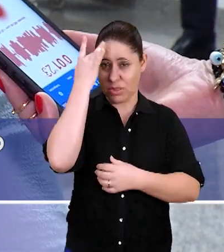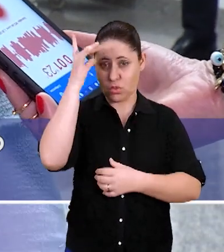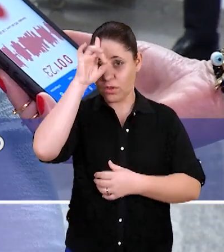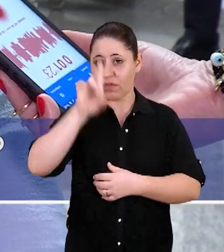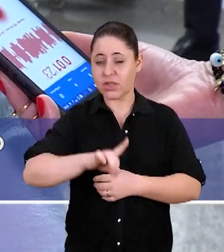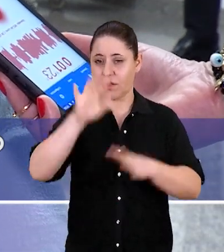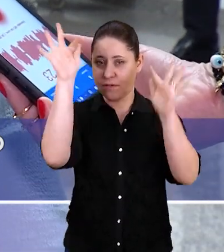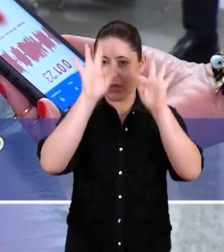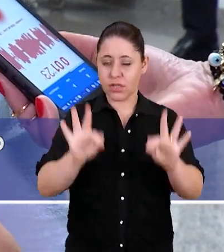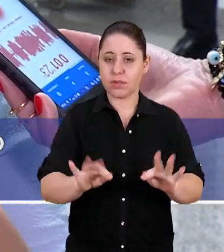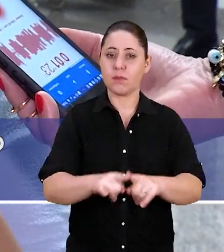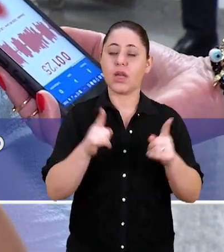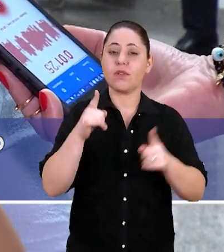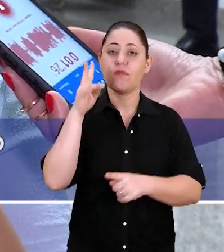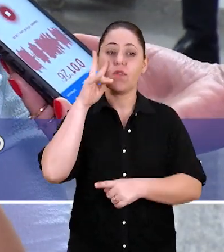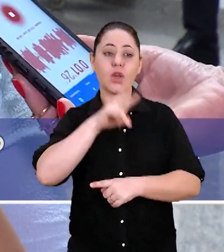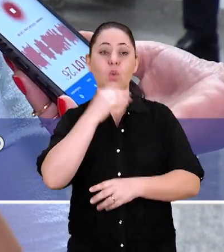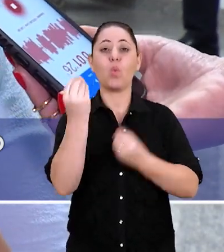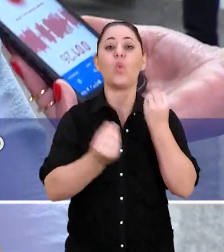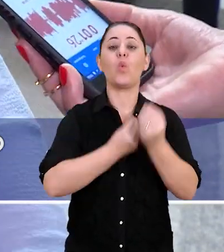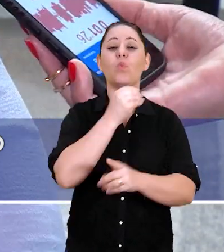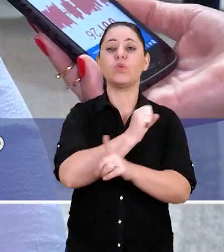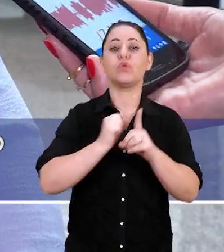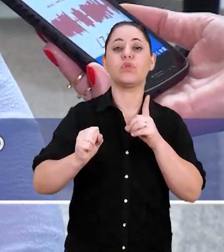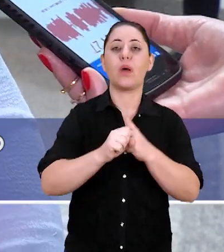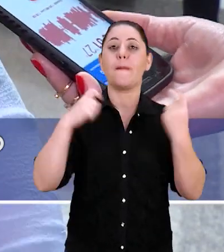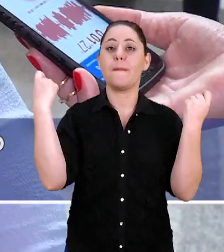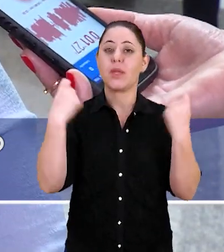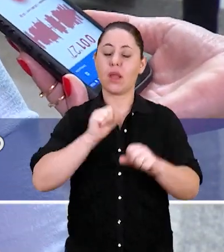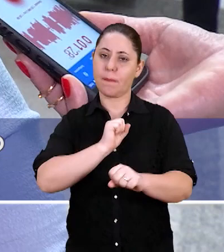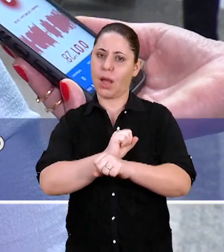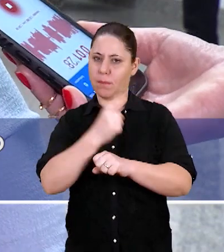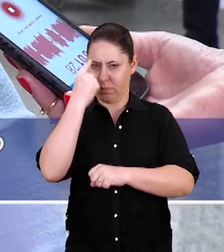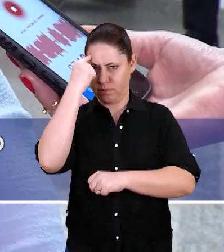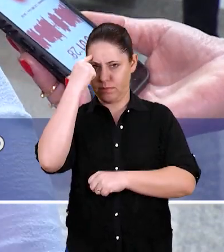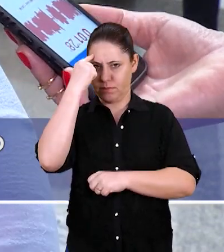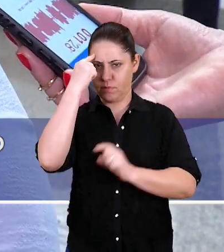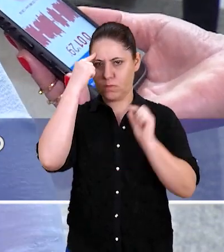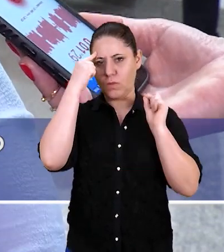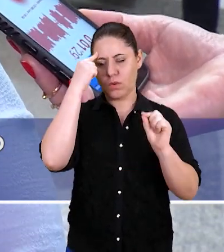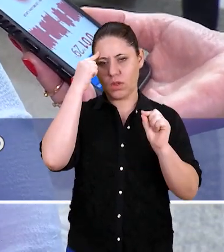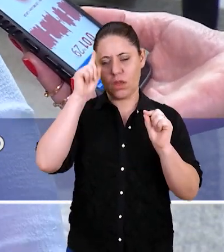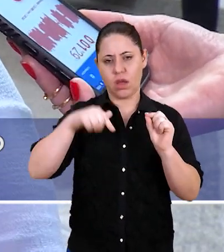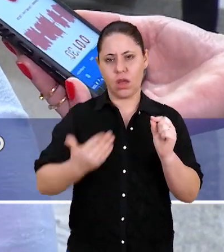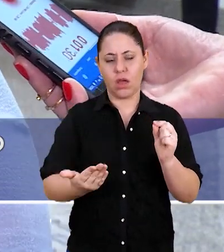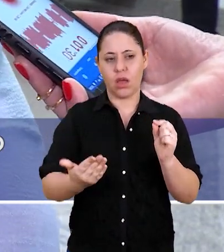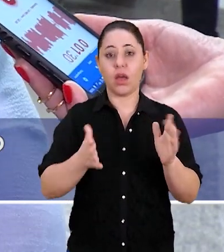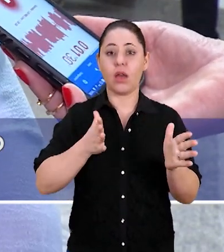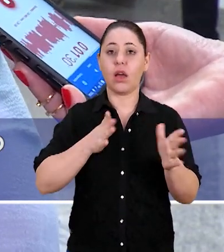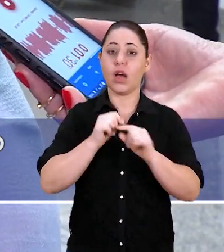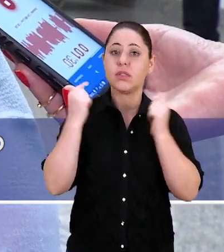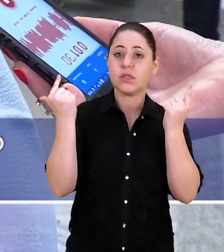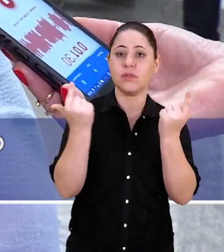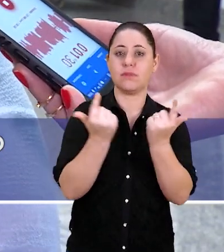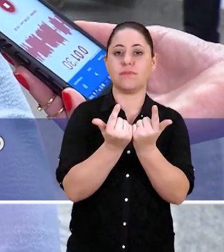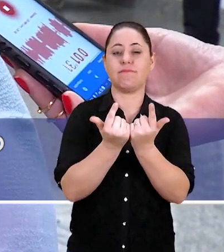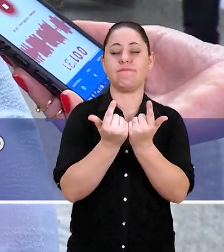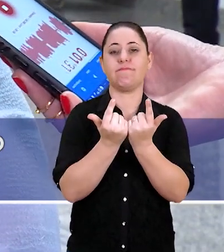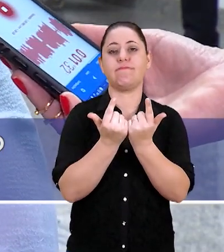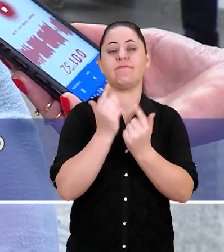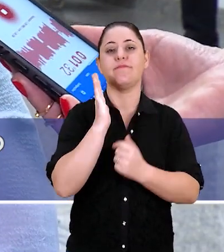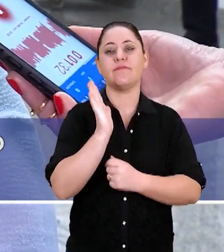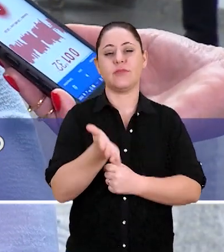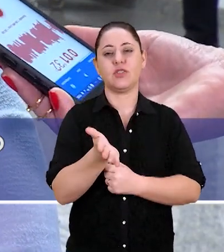emocionante, sabe? Deixa a gente não só como pessoa com deficiência feliz, mas você vê como a sociedade precisa parar e pensar.